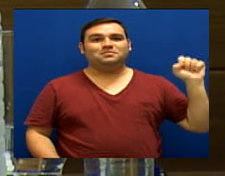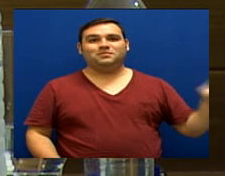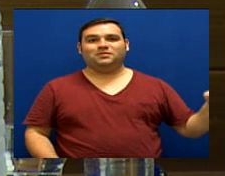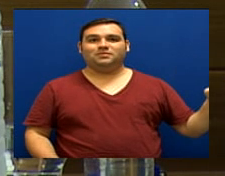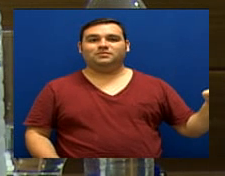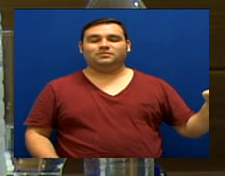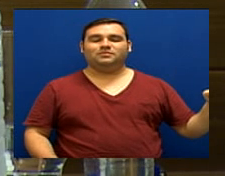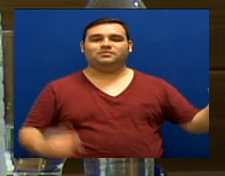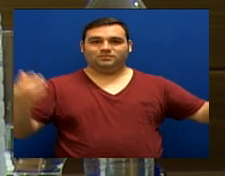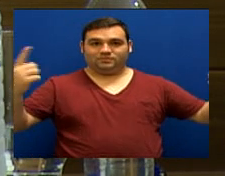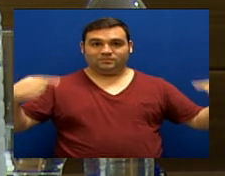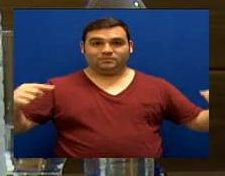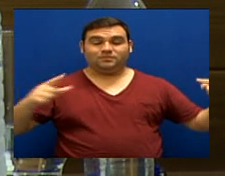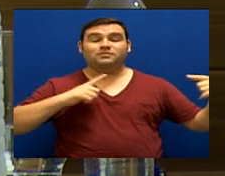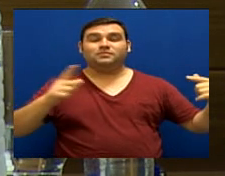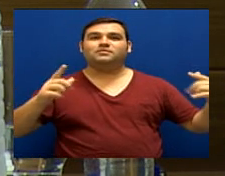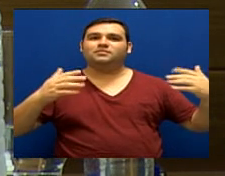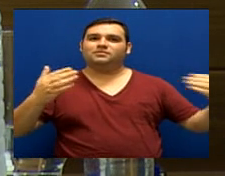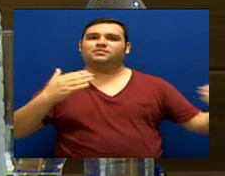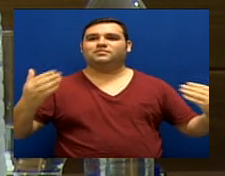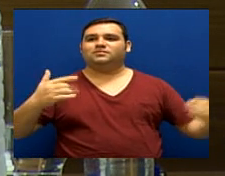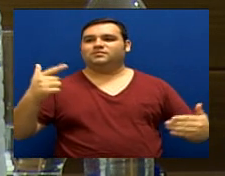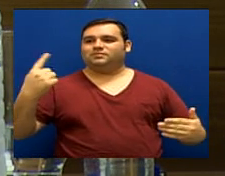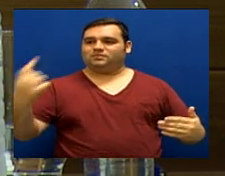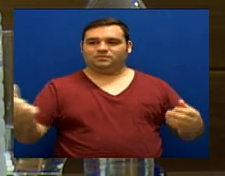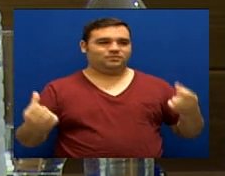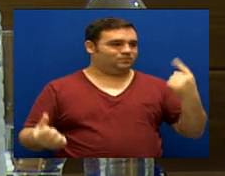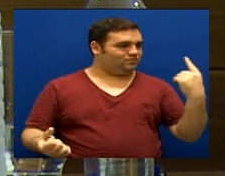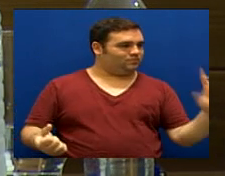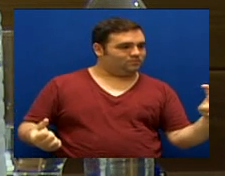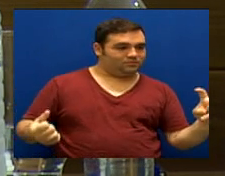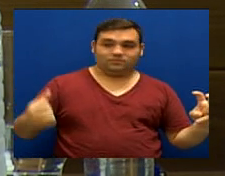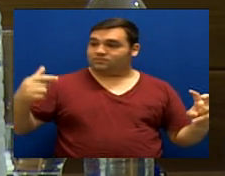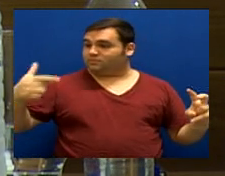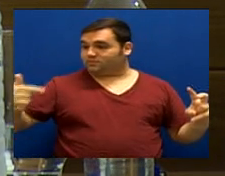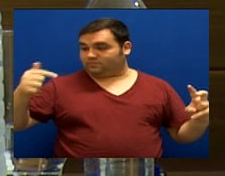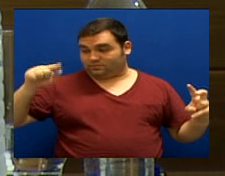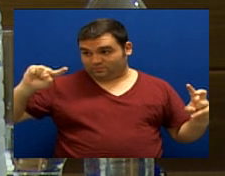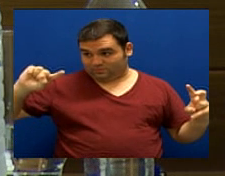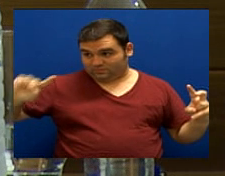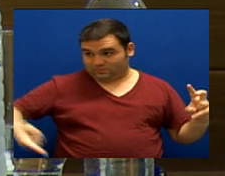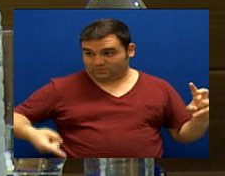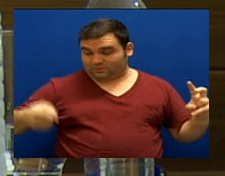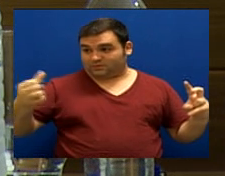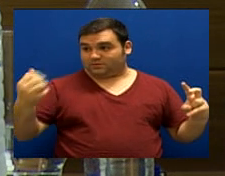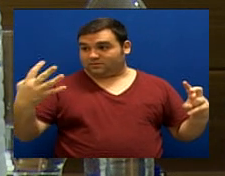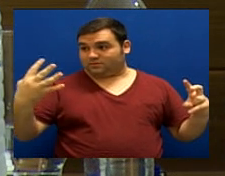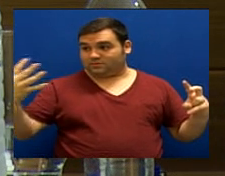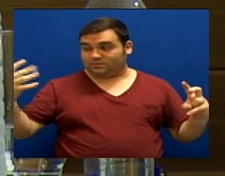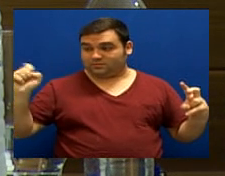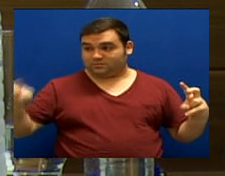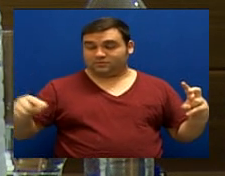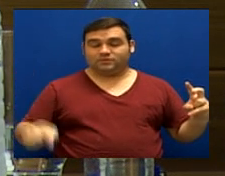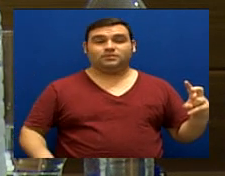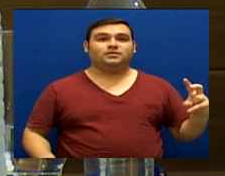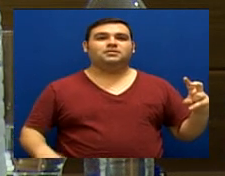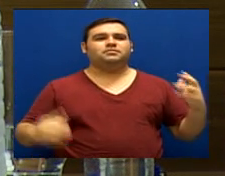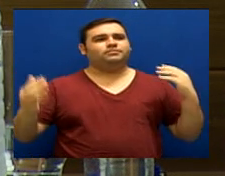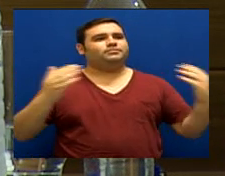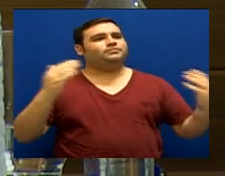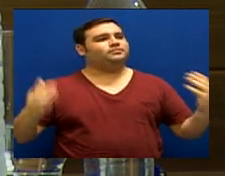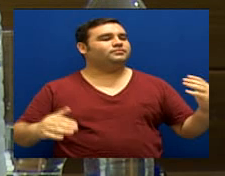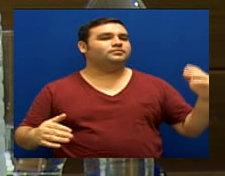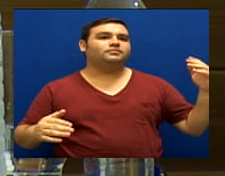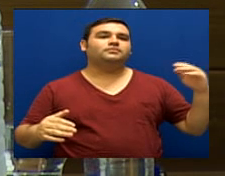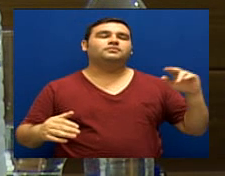avaliação arrecadar de 16 para 15 da ordem de 27 milhões seiscentos e quarenta e quatro mil uma variação